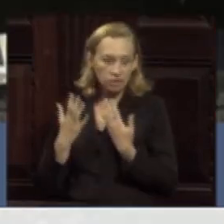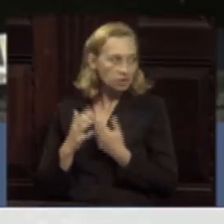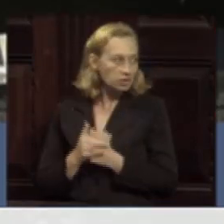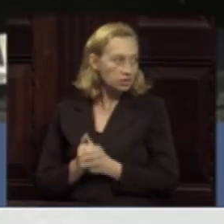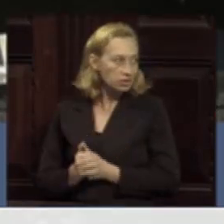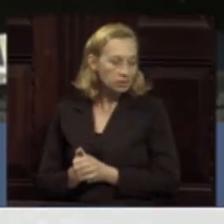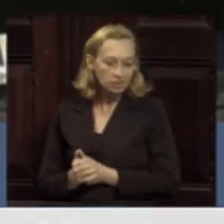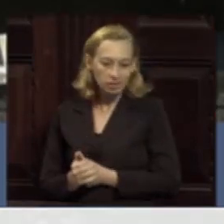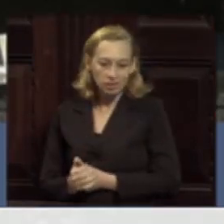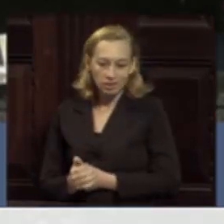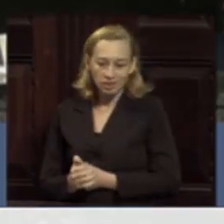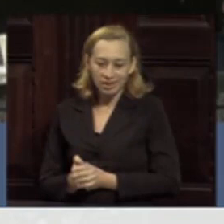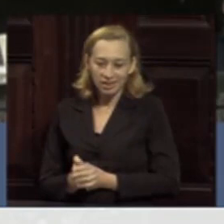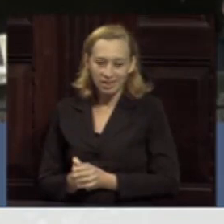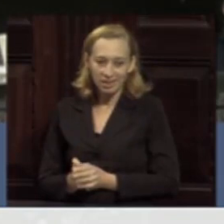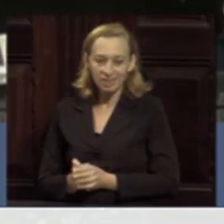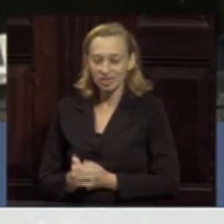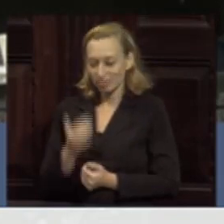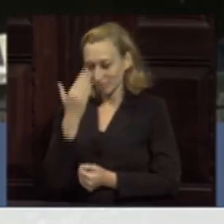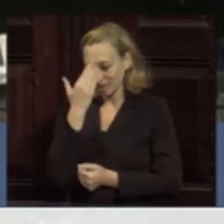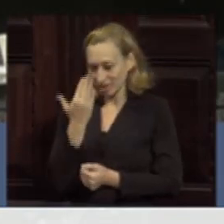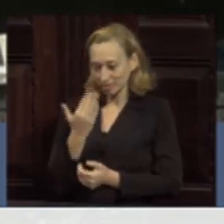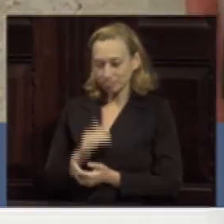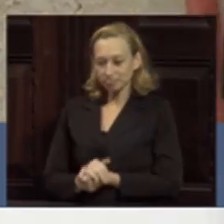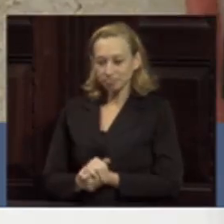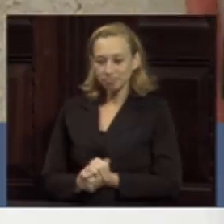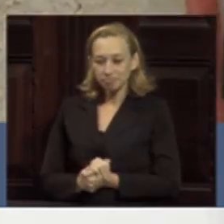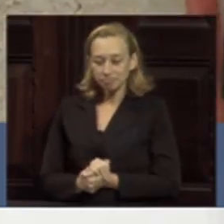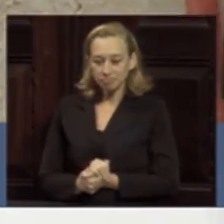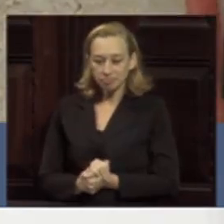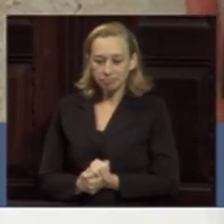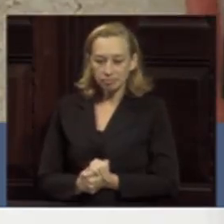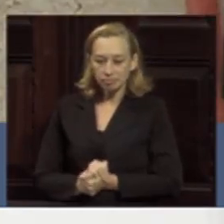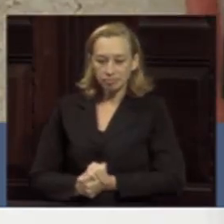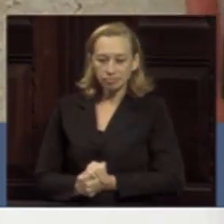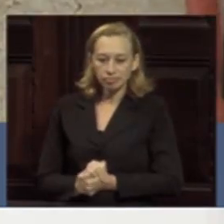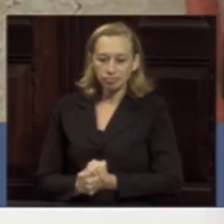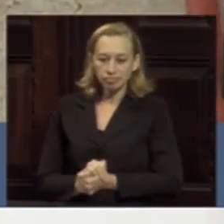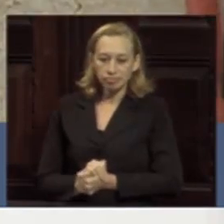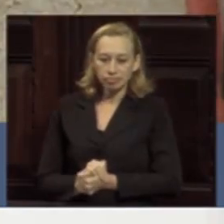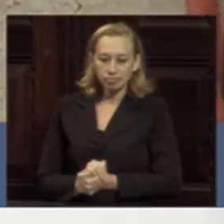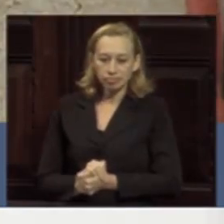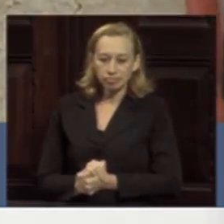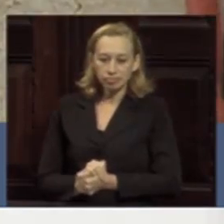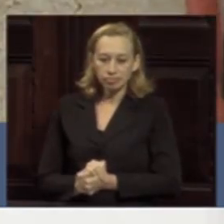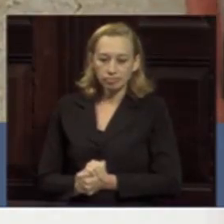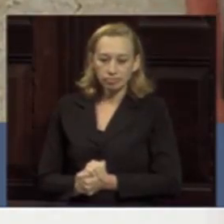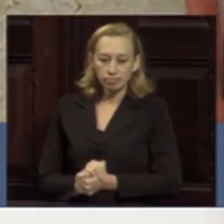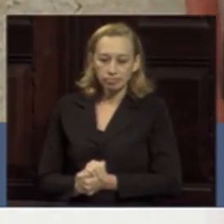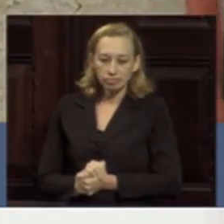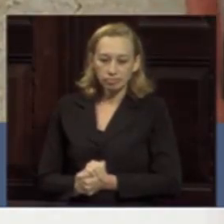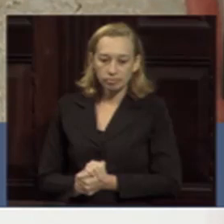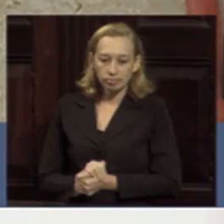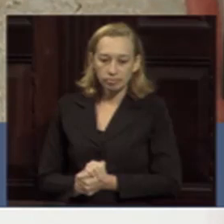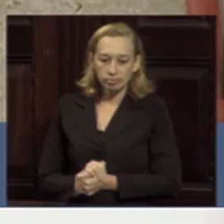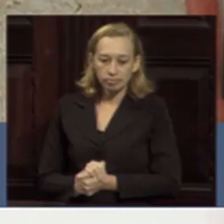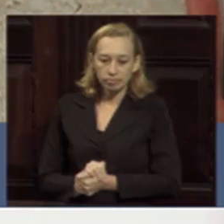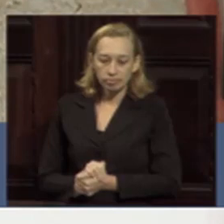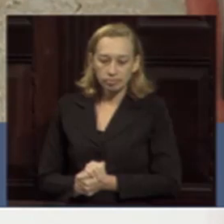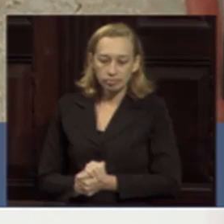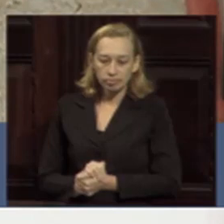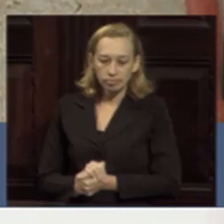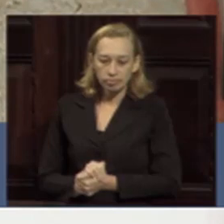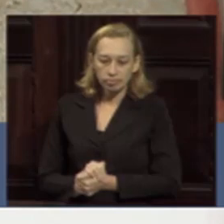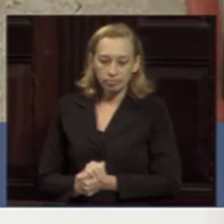as prerrogativas. Obrigada. Eu quero comemorar um pronunciamento que eu fiz aqui no